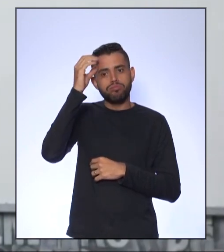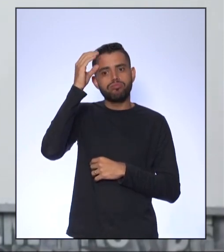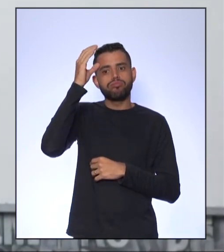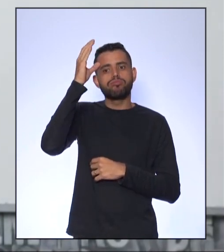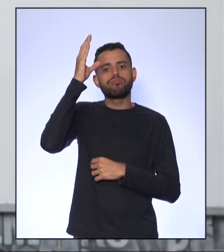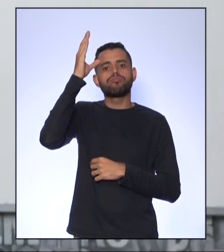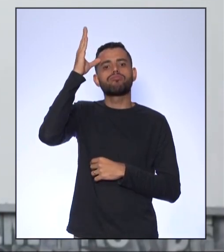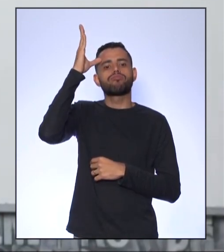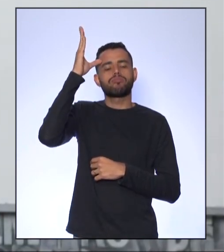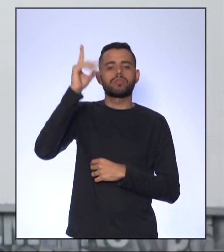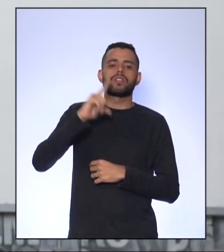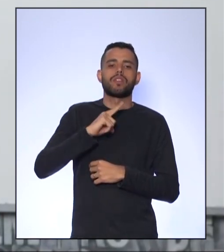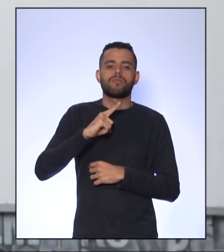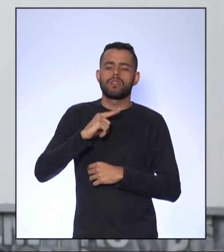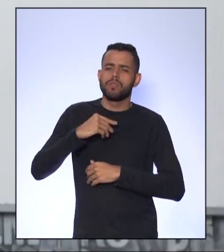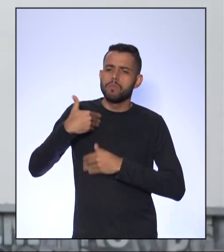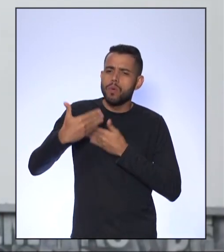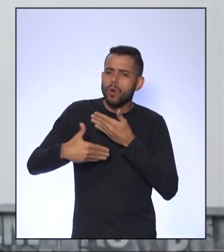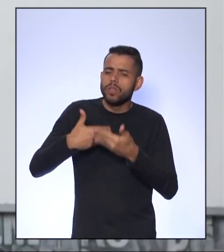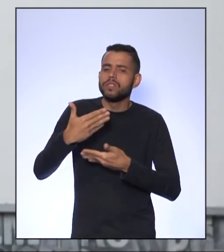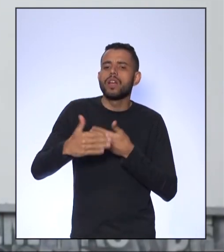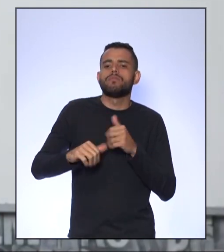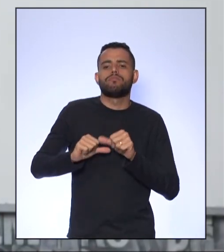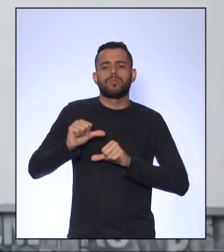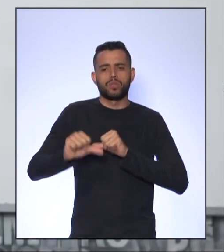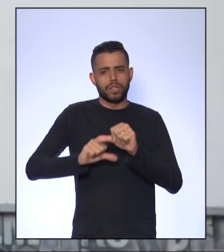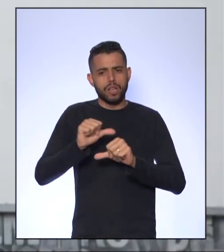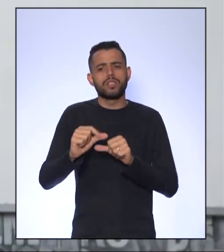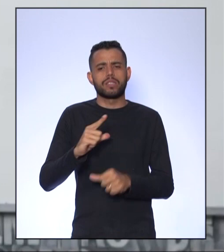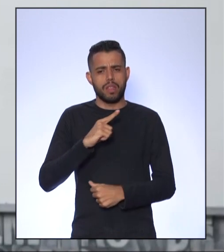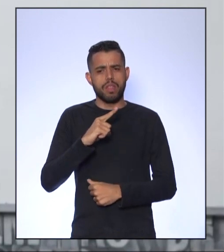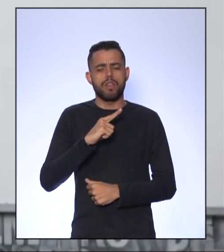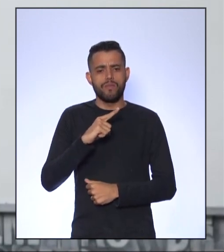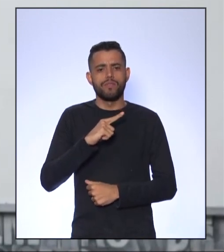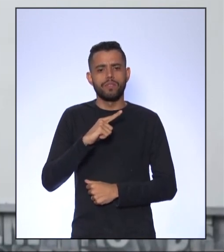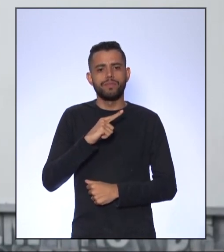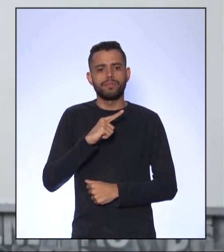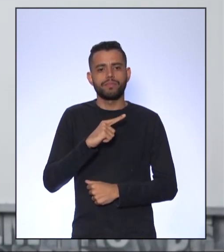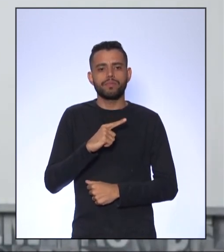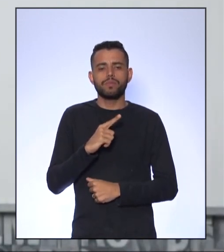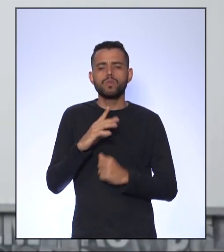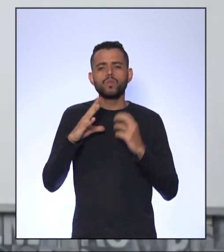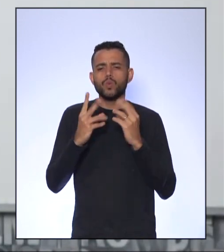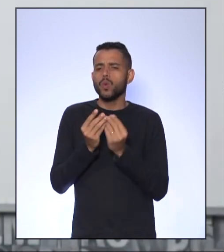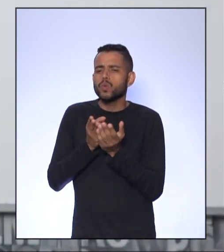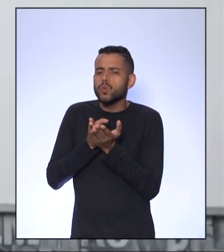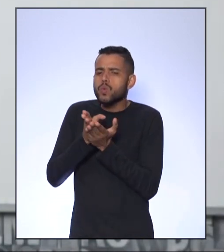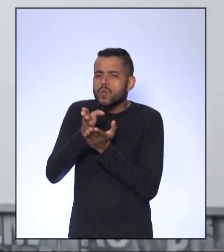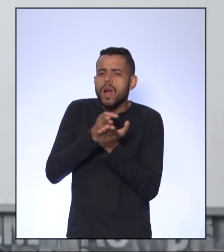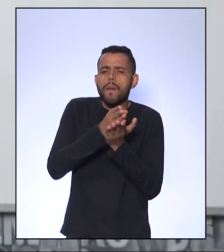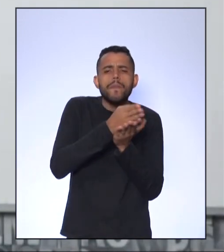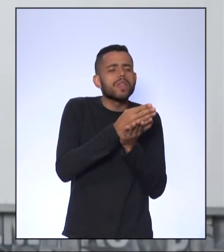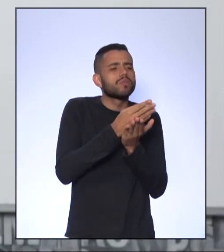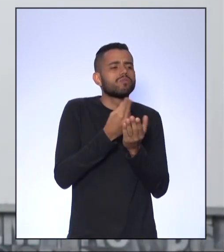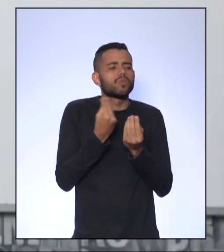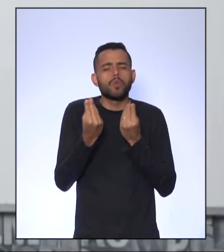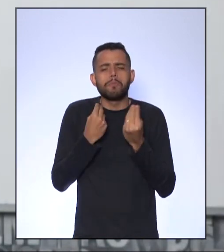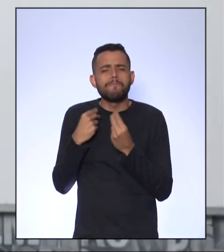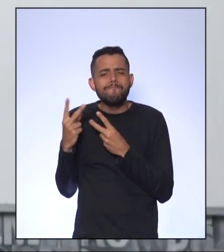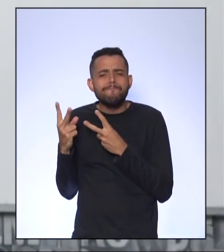um processo de transição, nós tivemos uma mudança nos caminhos e nas